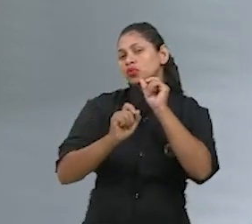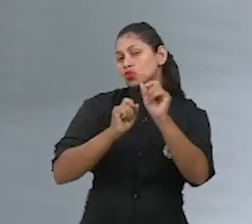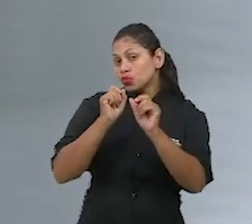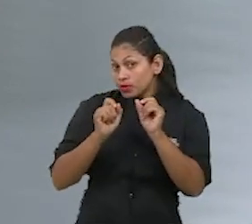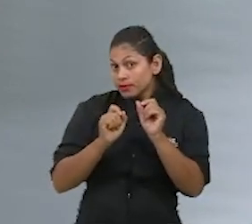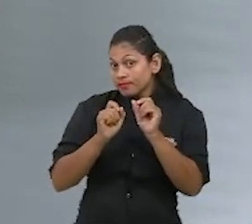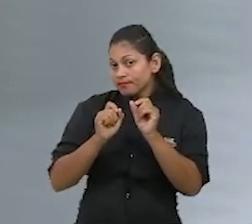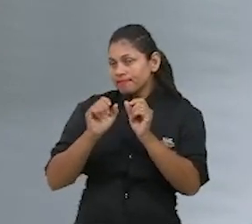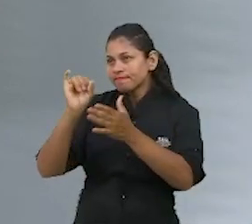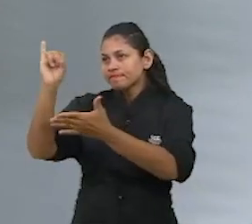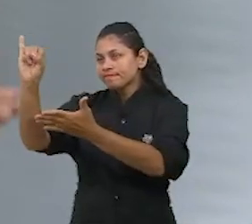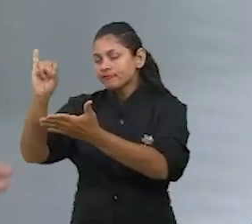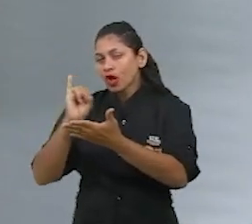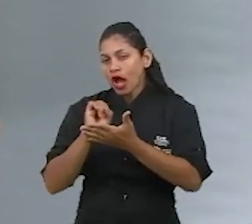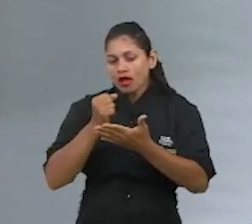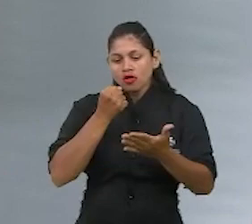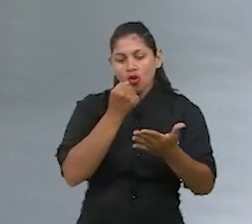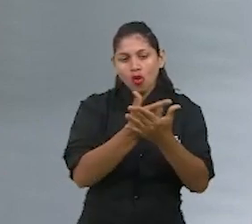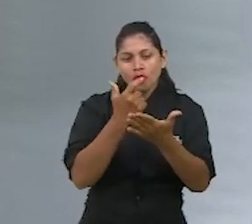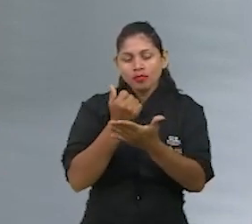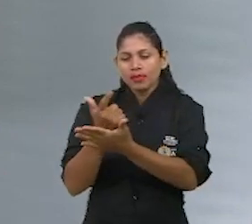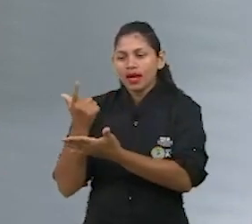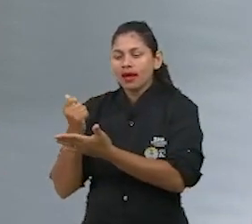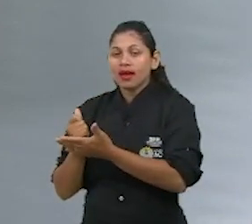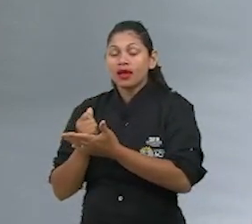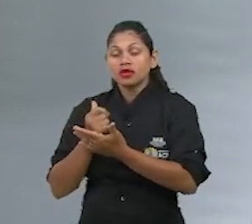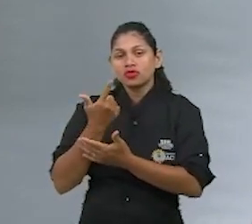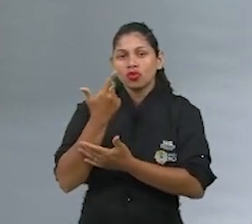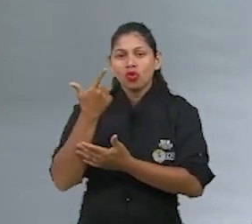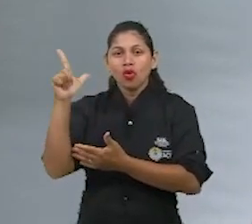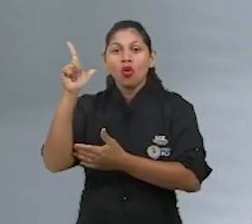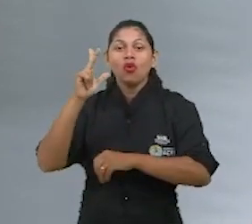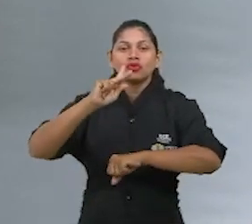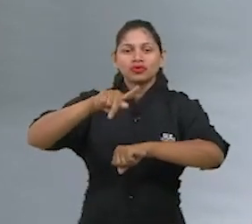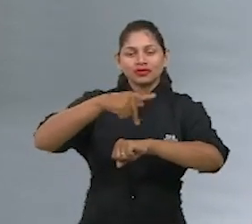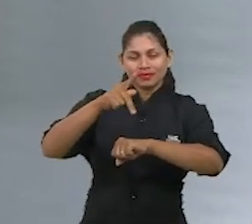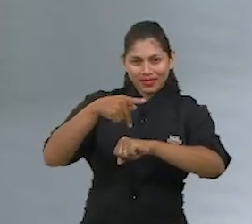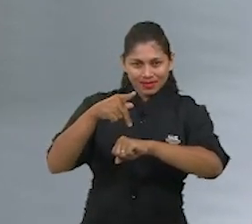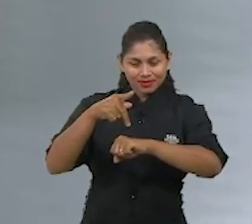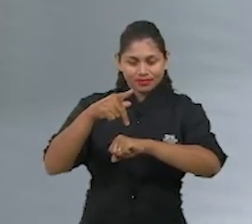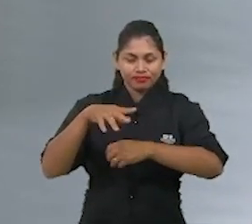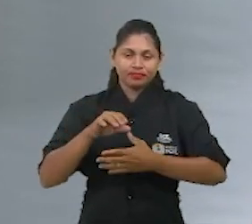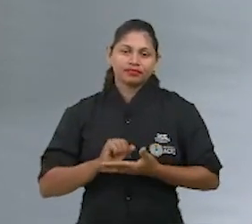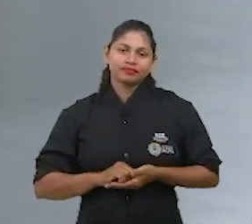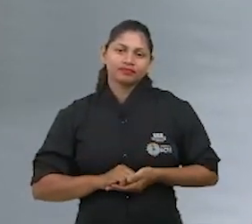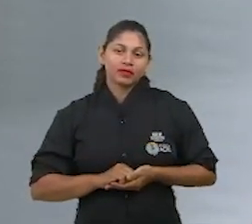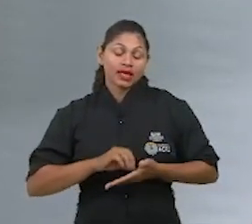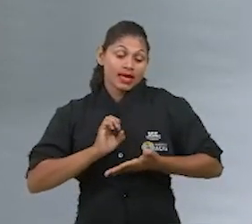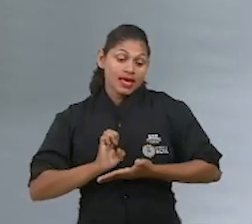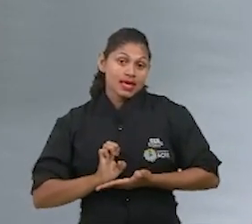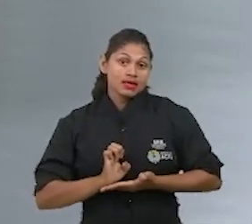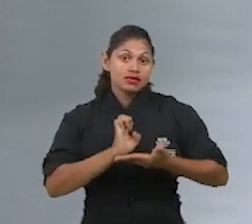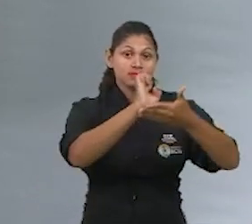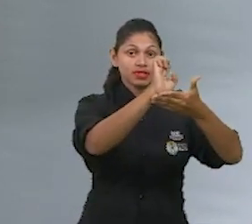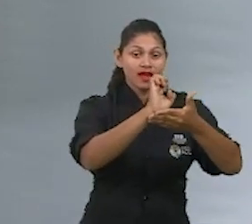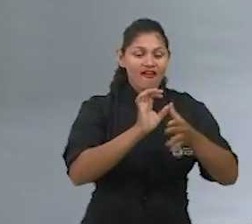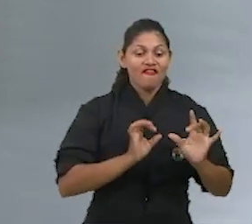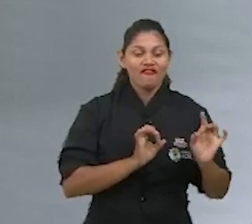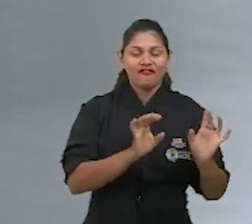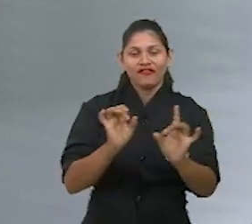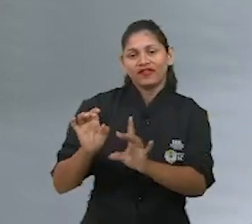é o ato de comprar de outros países e exportar é o ato de vender para outros